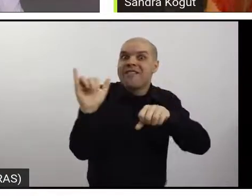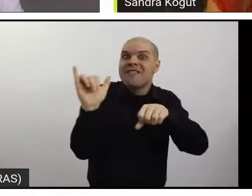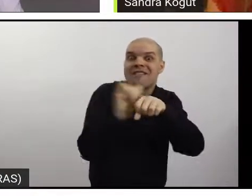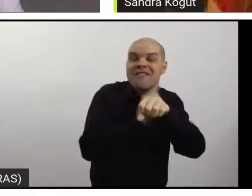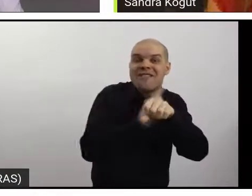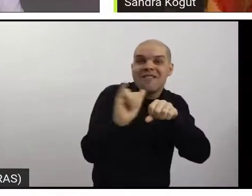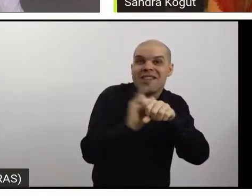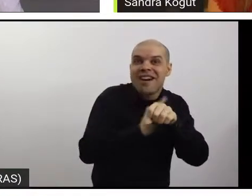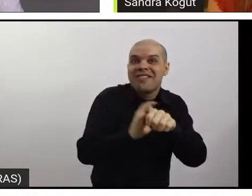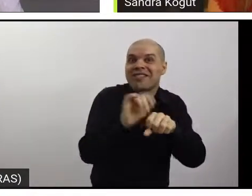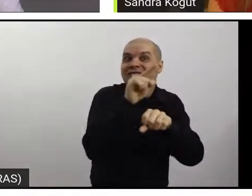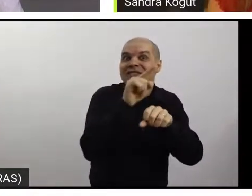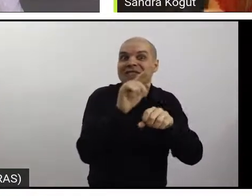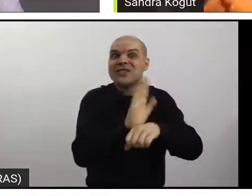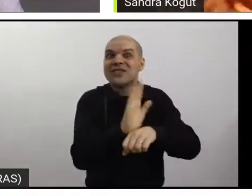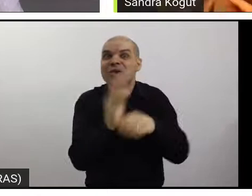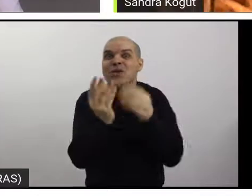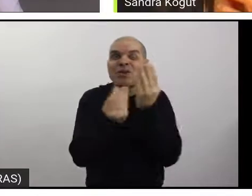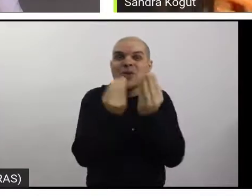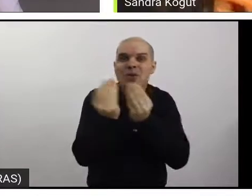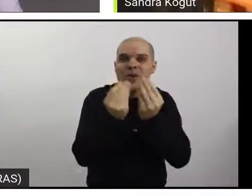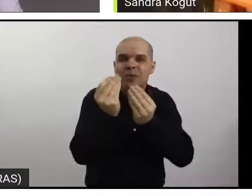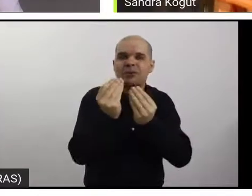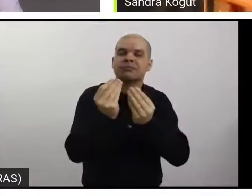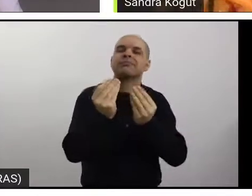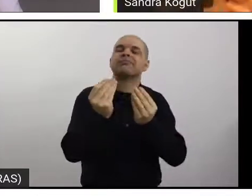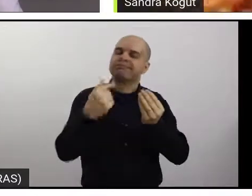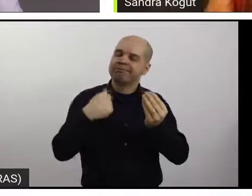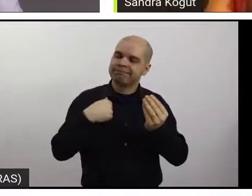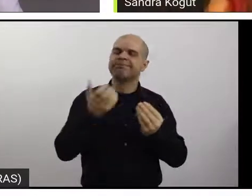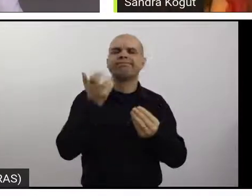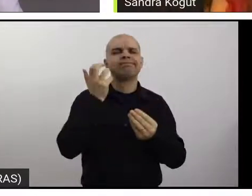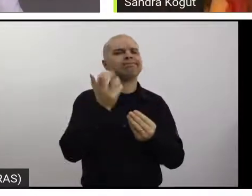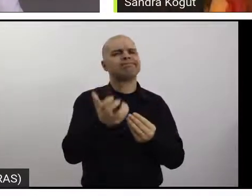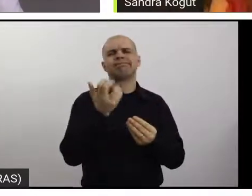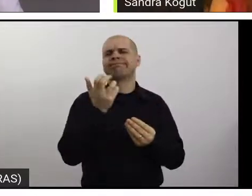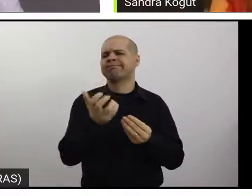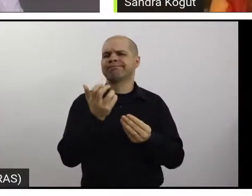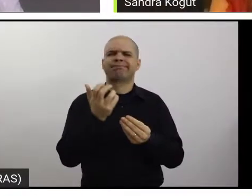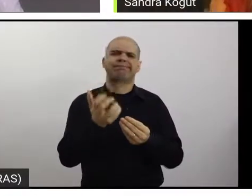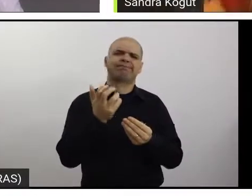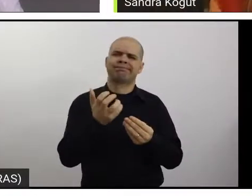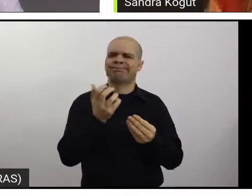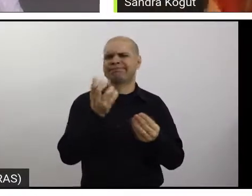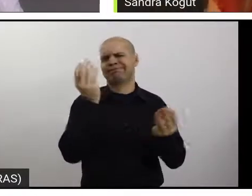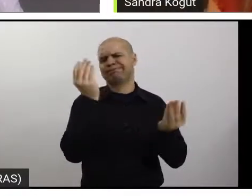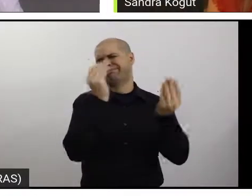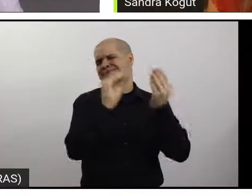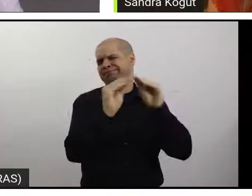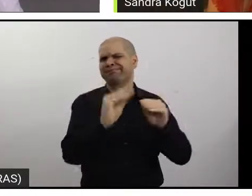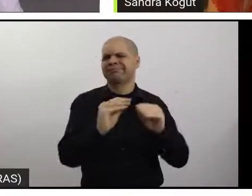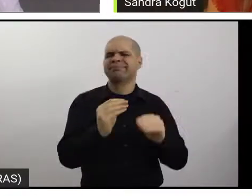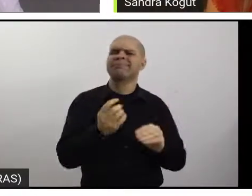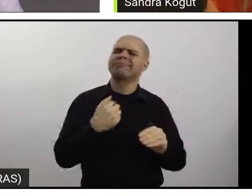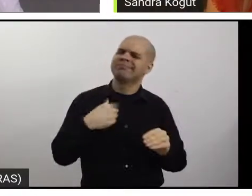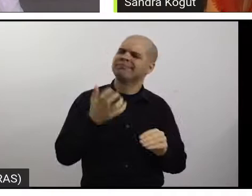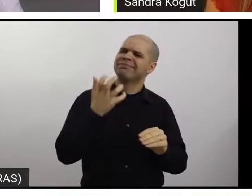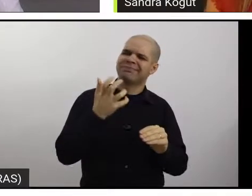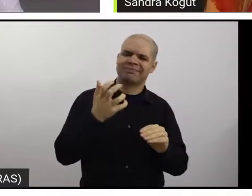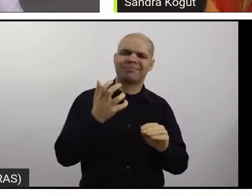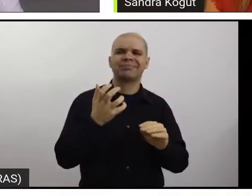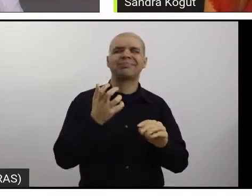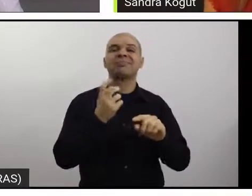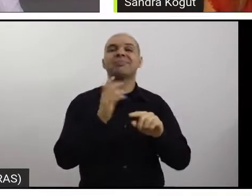uma ilha ali dentro, entendeu? Um espacinho que não tem a ver com o resto da programação, eu achava isso